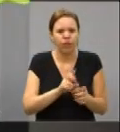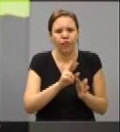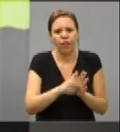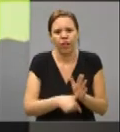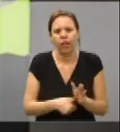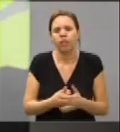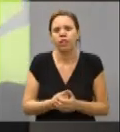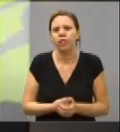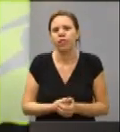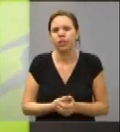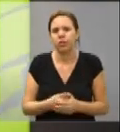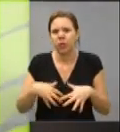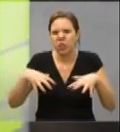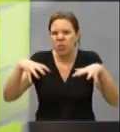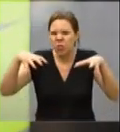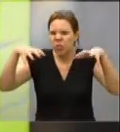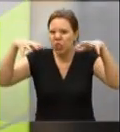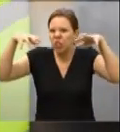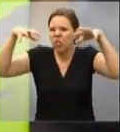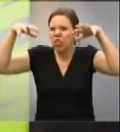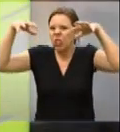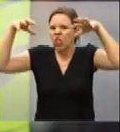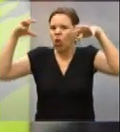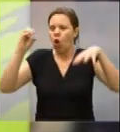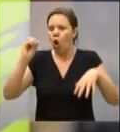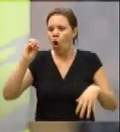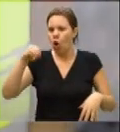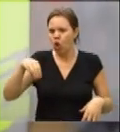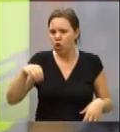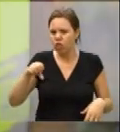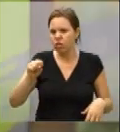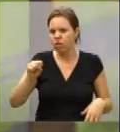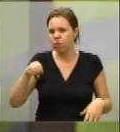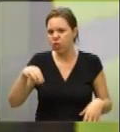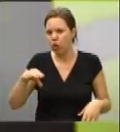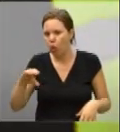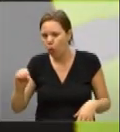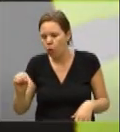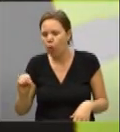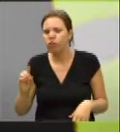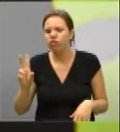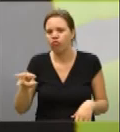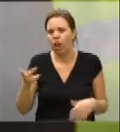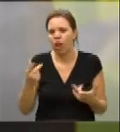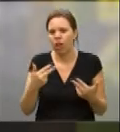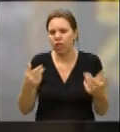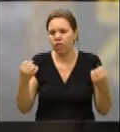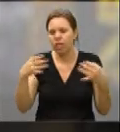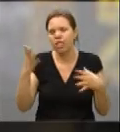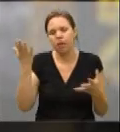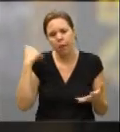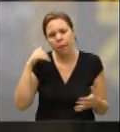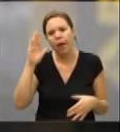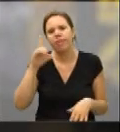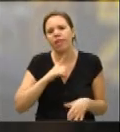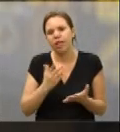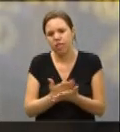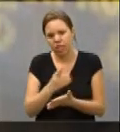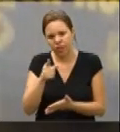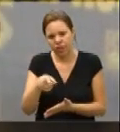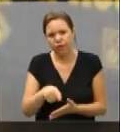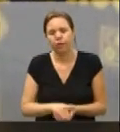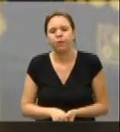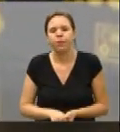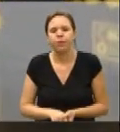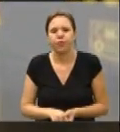que escreve contos de terror cósmico. A gente já falou do quadrinho, né, o Mitos de Cthulhu. Então, para quem quiser saber mais, tem esse livro de contos